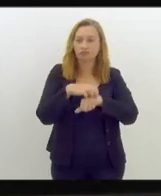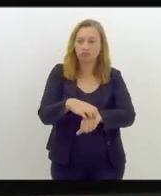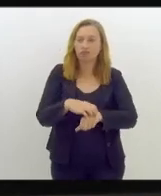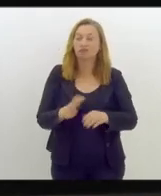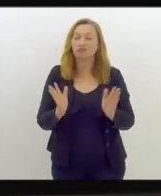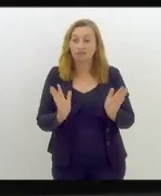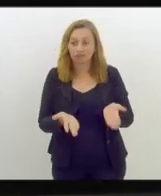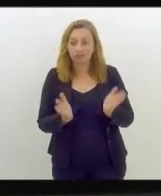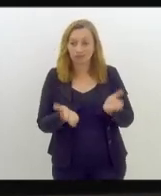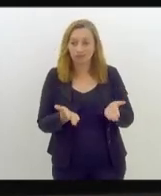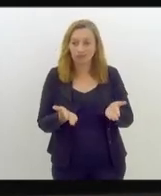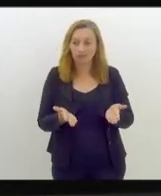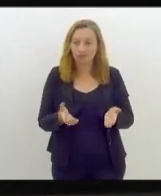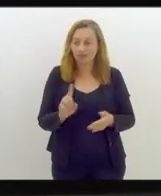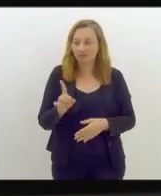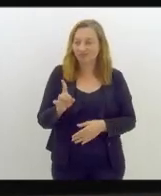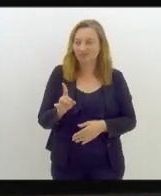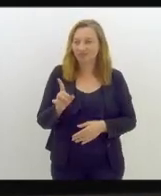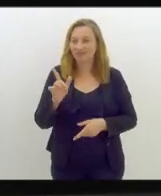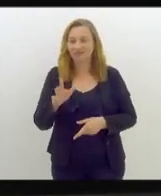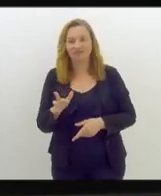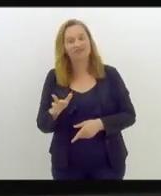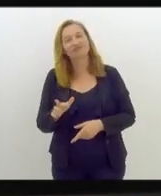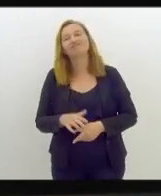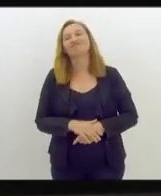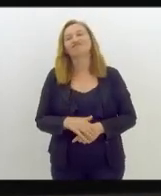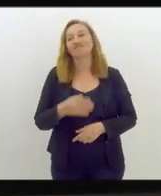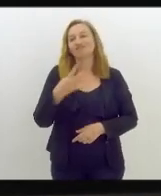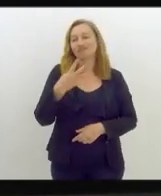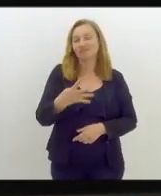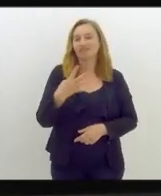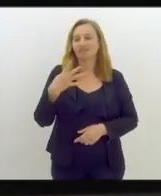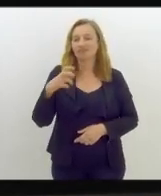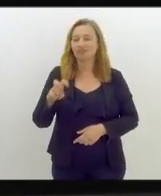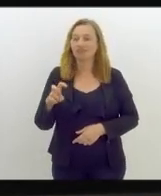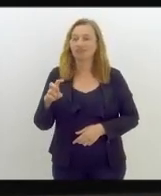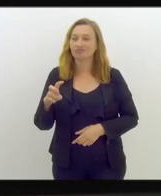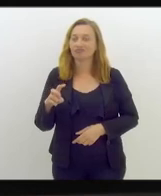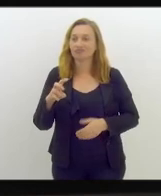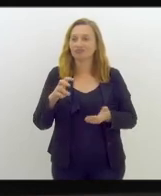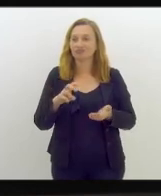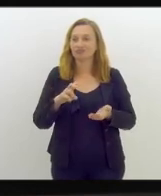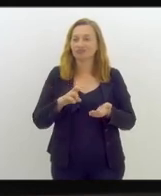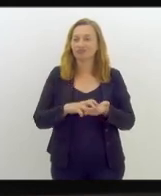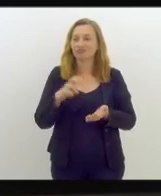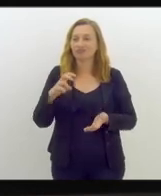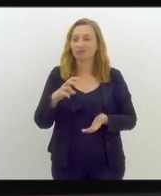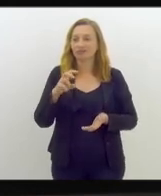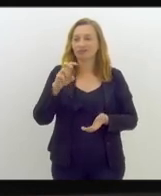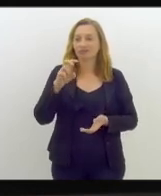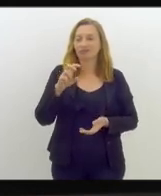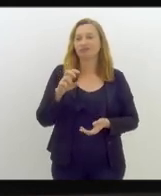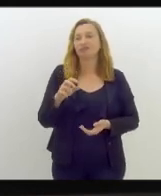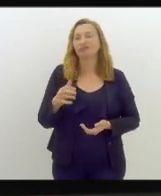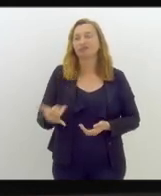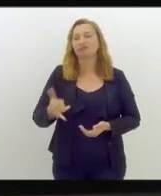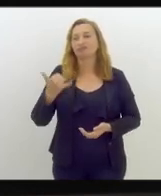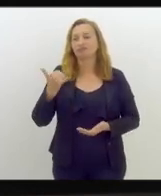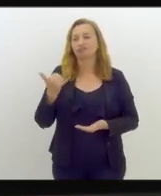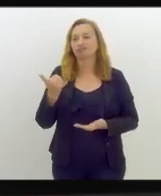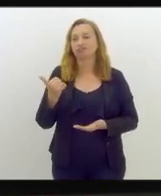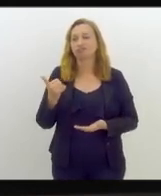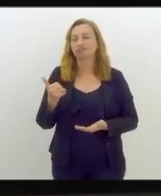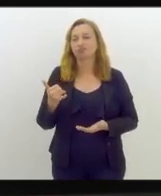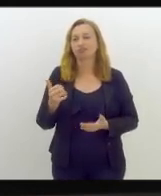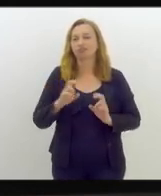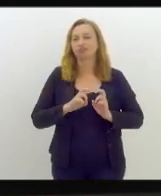E hoje não foi diferente. Né? 4h45 da manhã, 5h10 da manhã, meu telefone toca, a